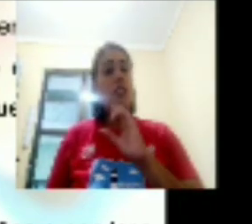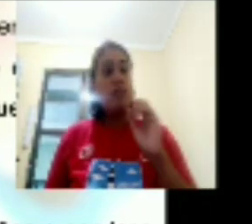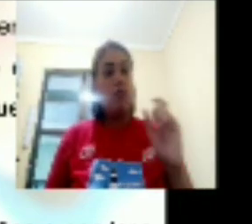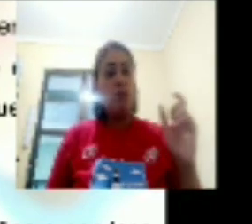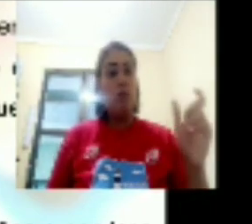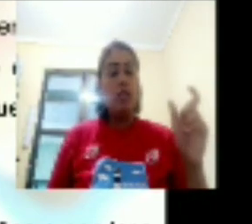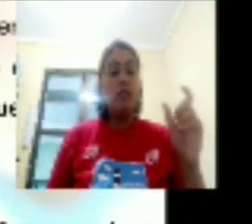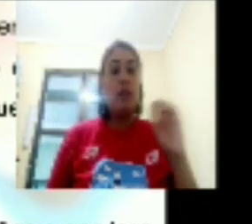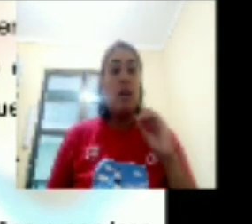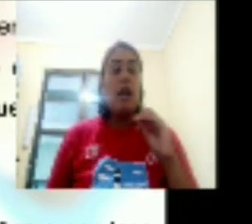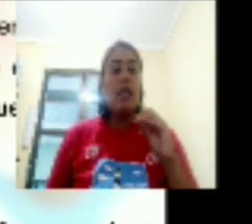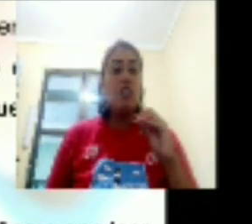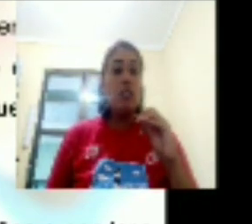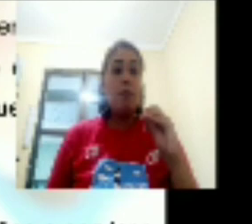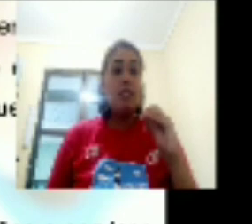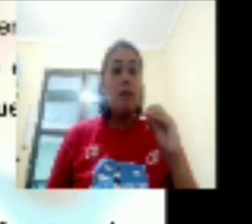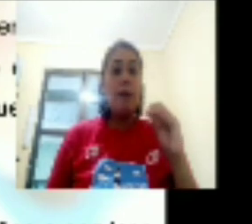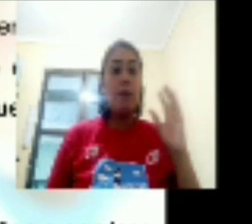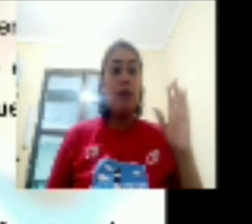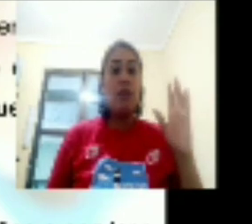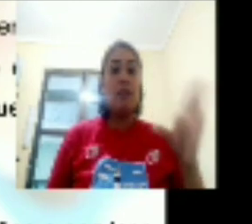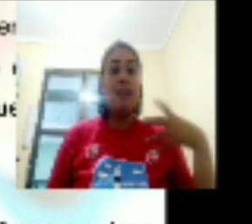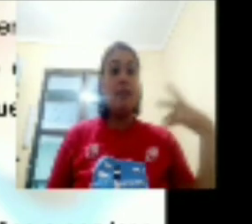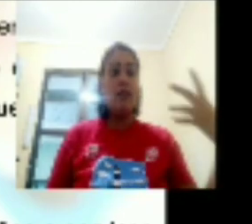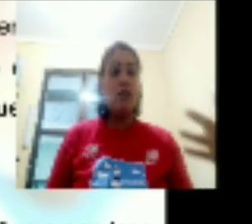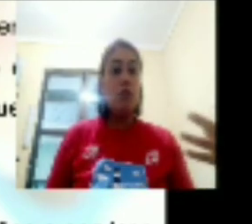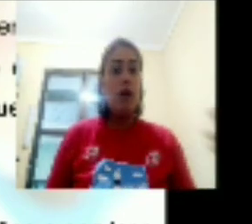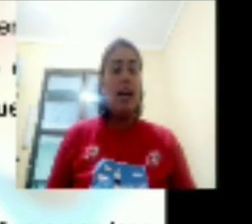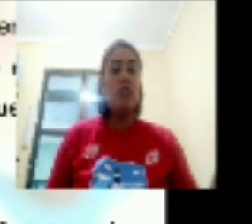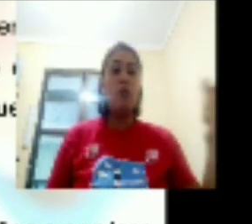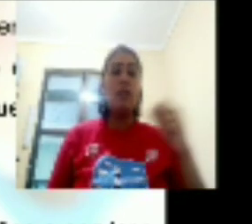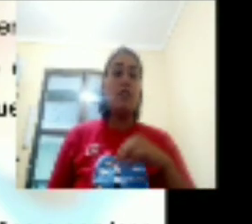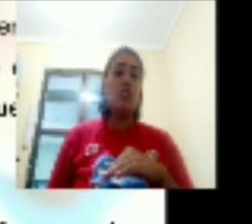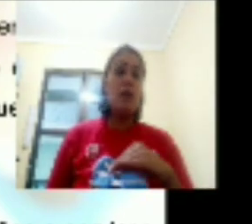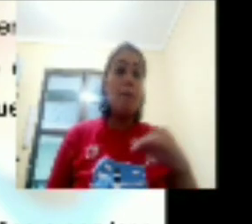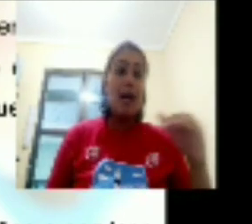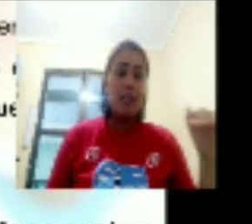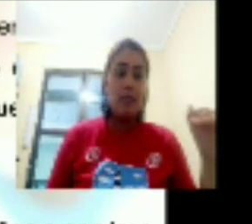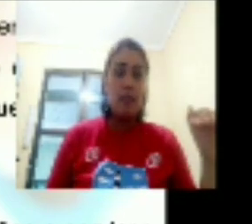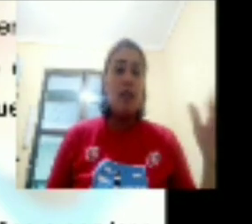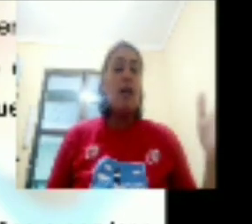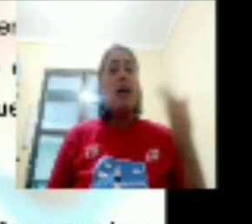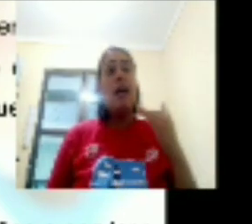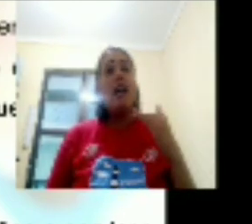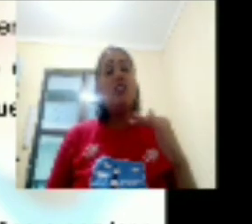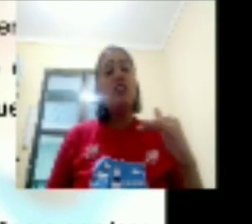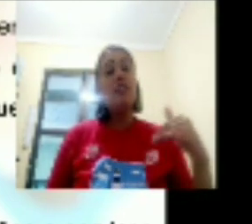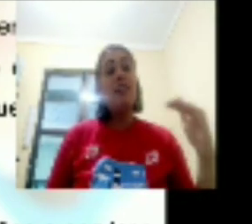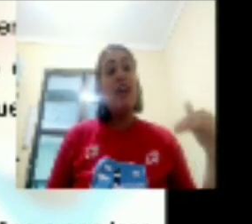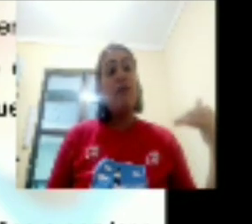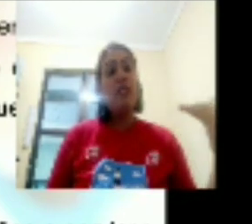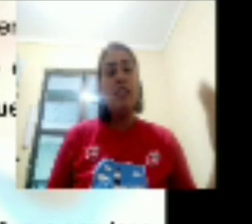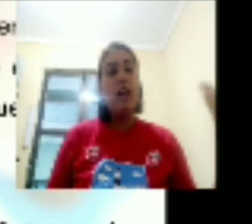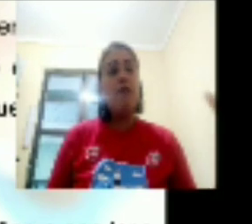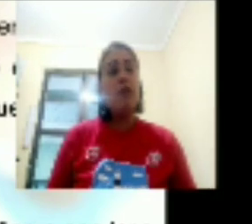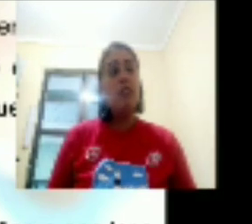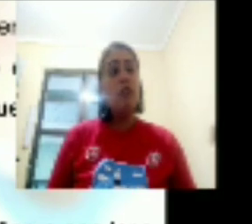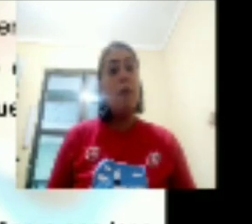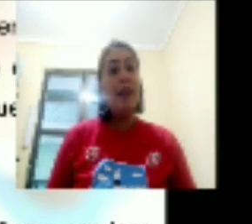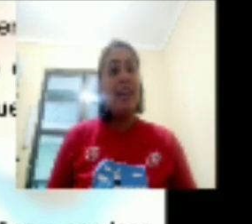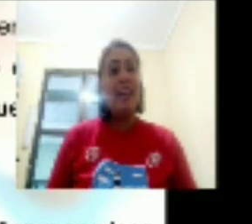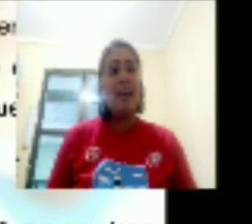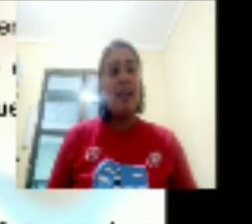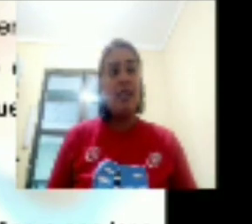estudando o processo de saúde e doença, a gente percebeu que, tratando as doenças de base, a gente evitava